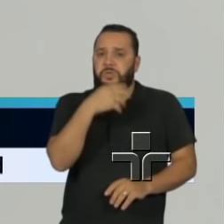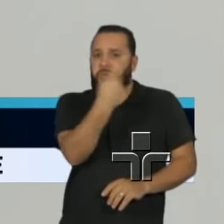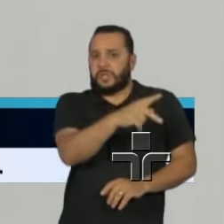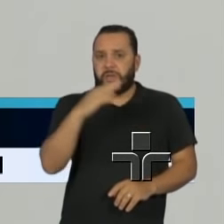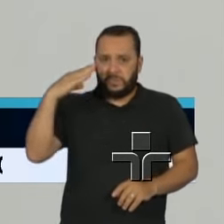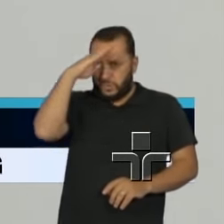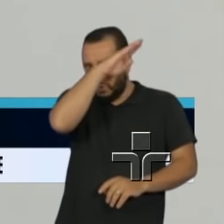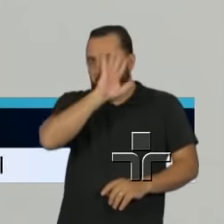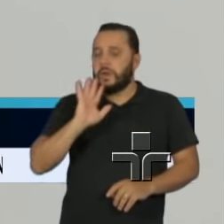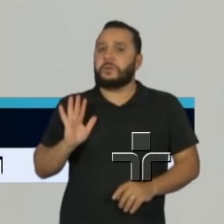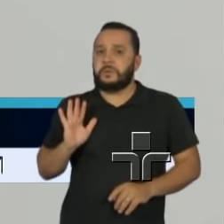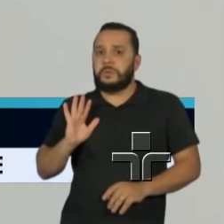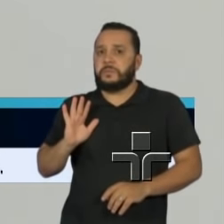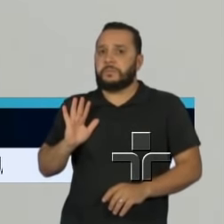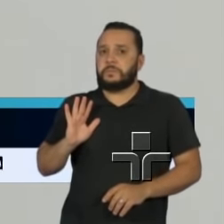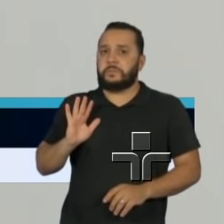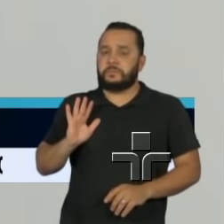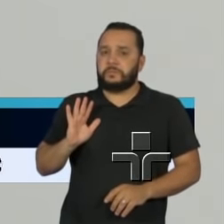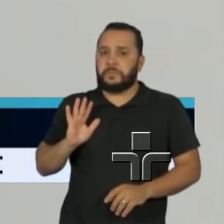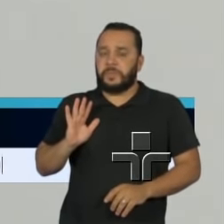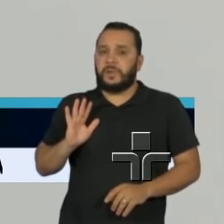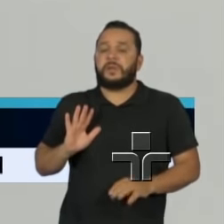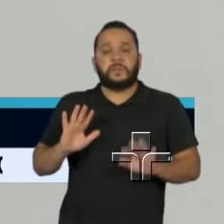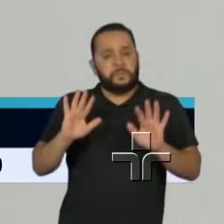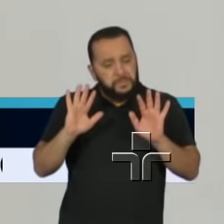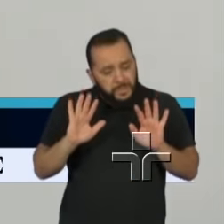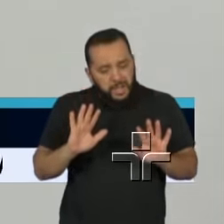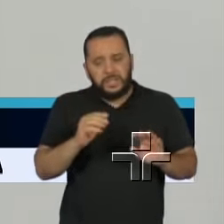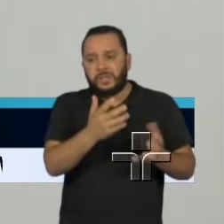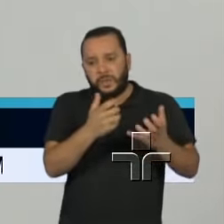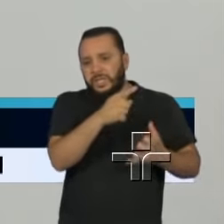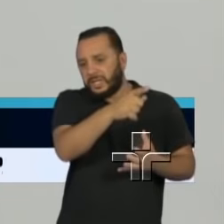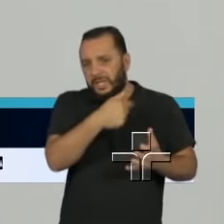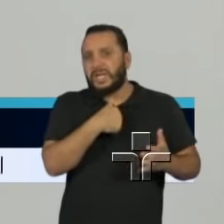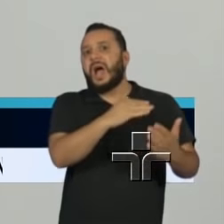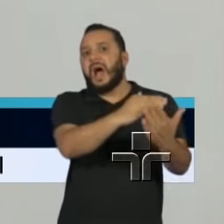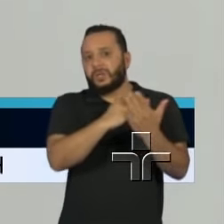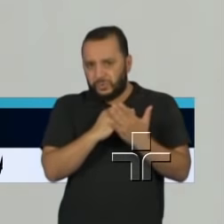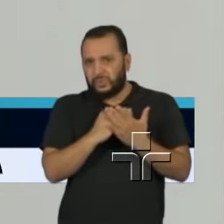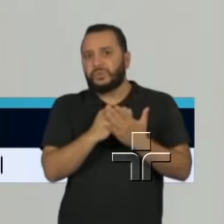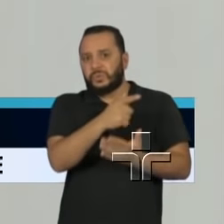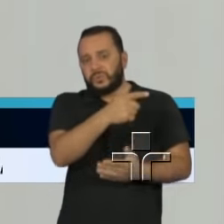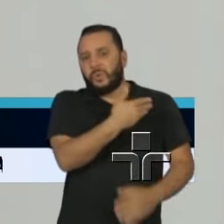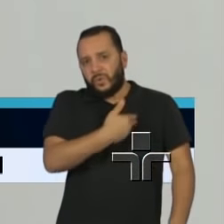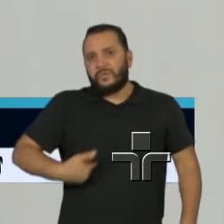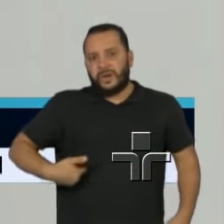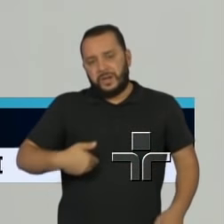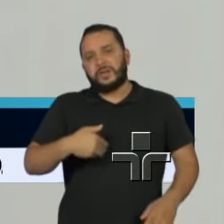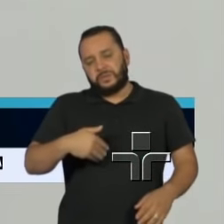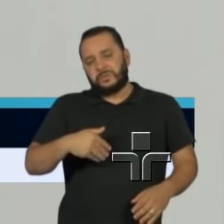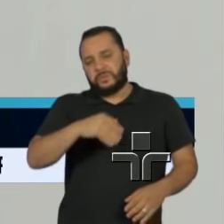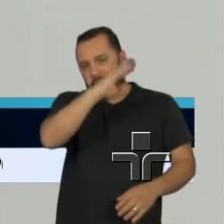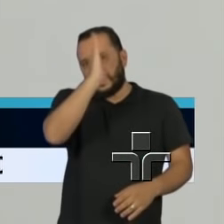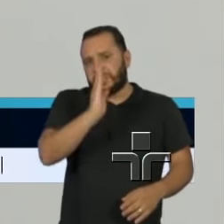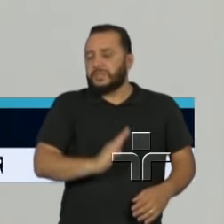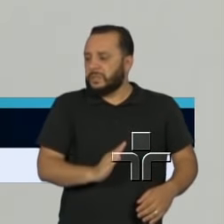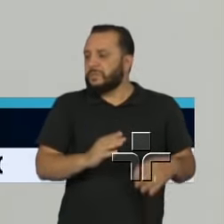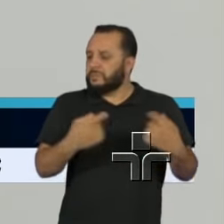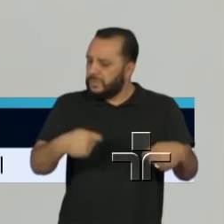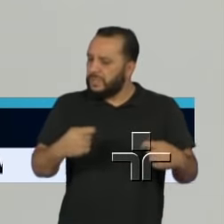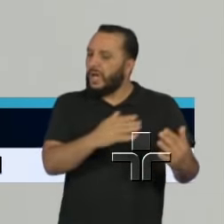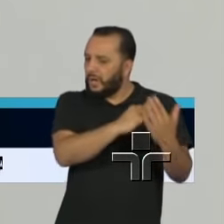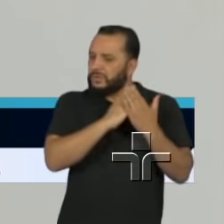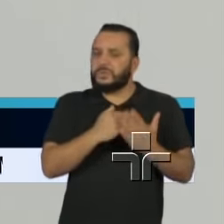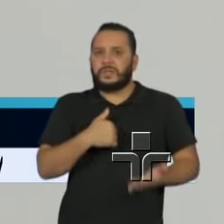mas eu estava esperando um pouco mais ajuda da parte do governo brasileiro,